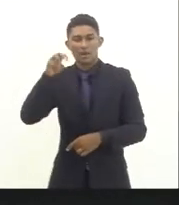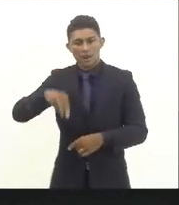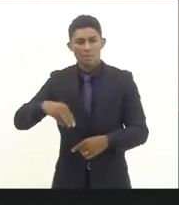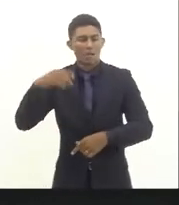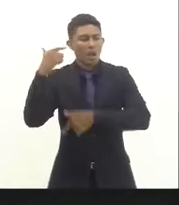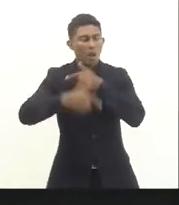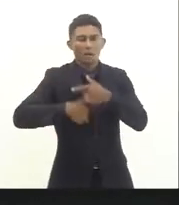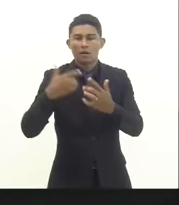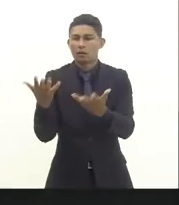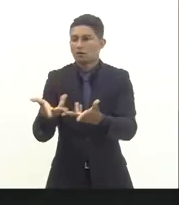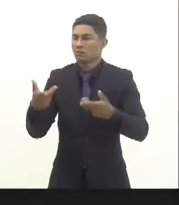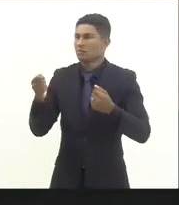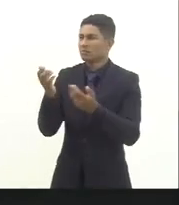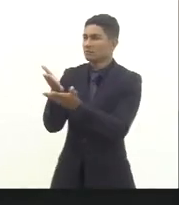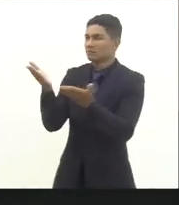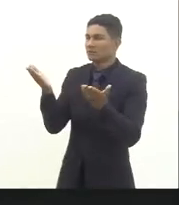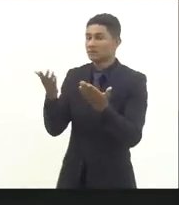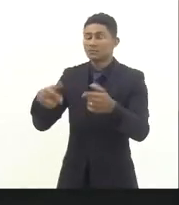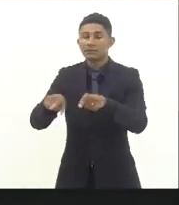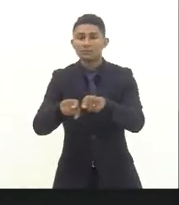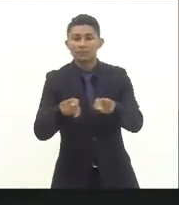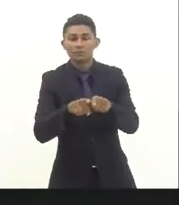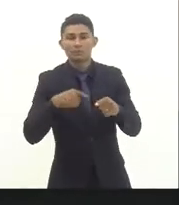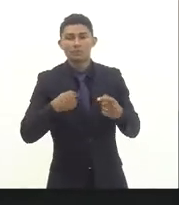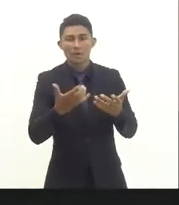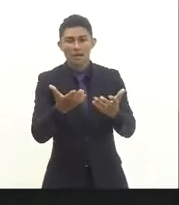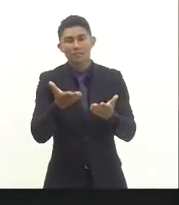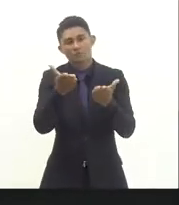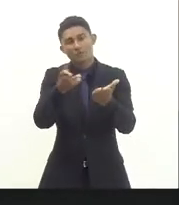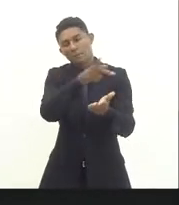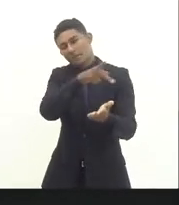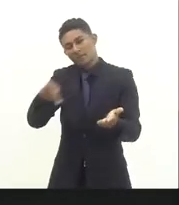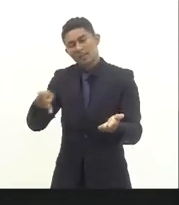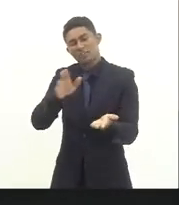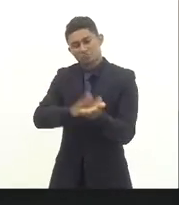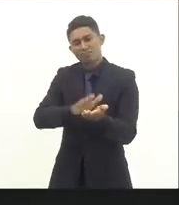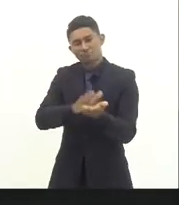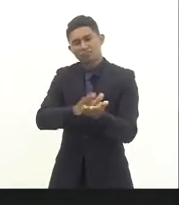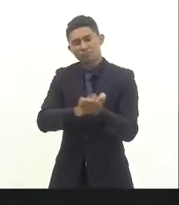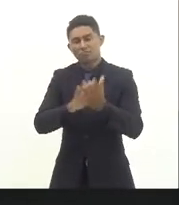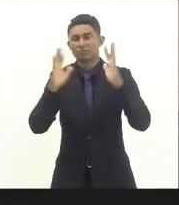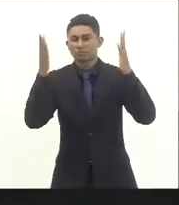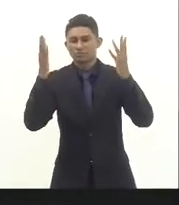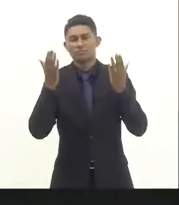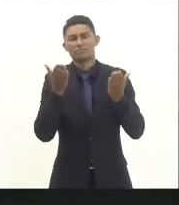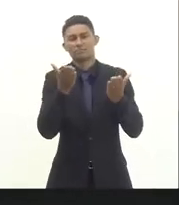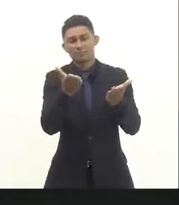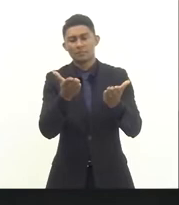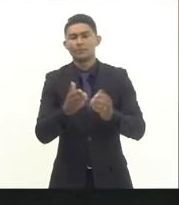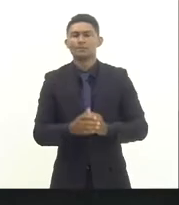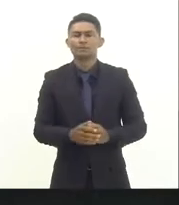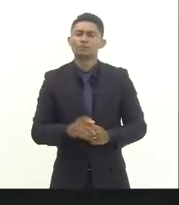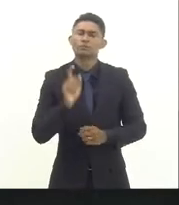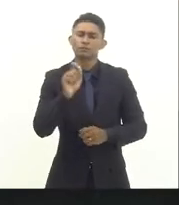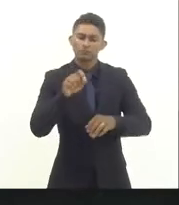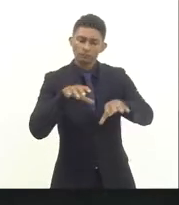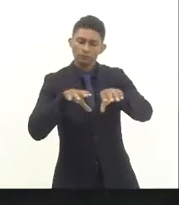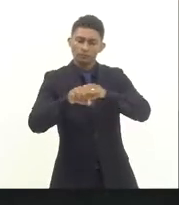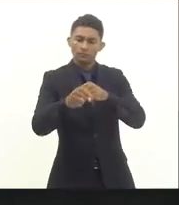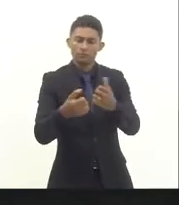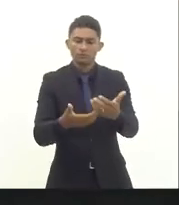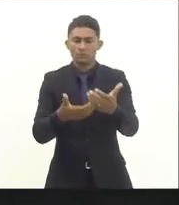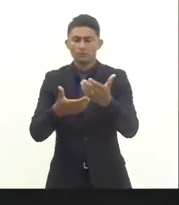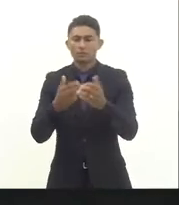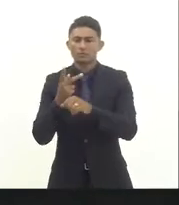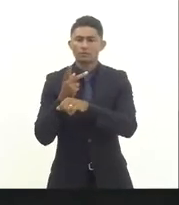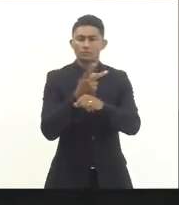Presidente eu queria aplaudir de pé a sua iniciativa da concessão do diploma Abdias